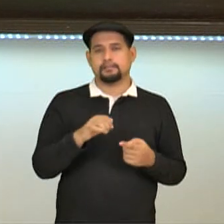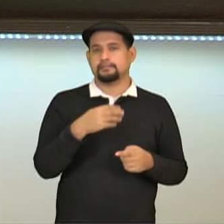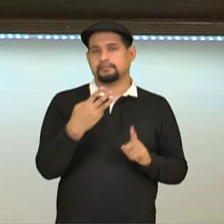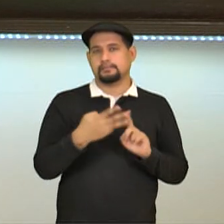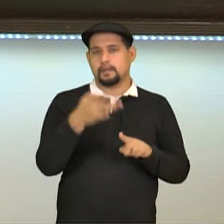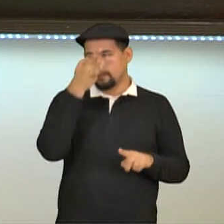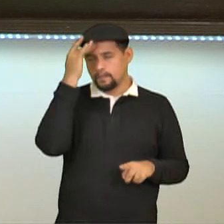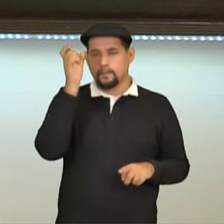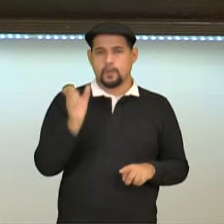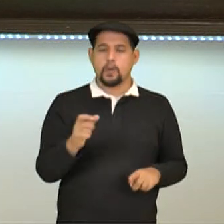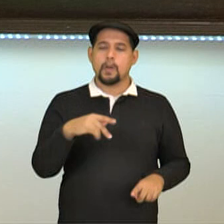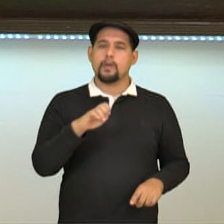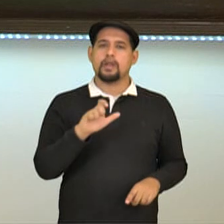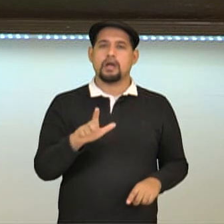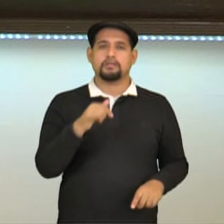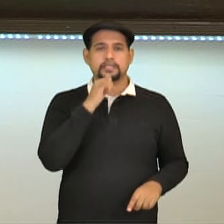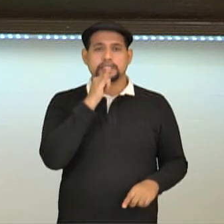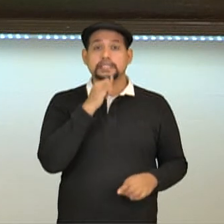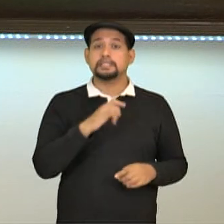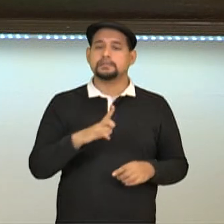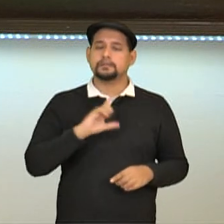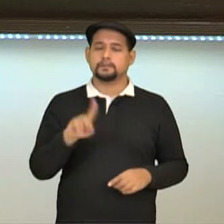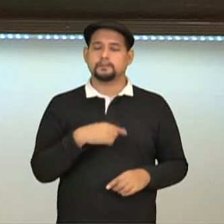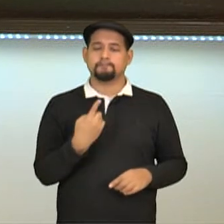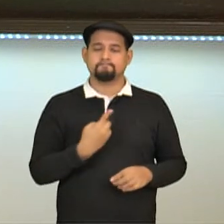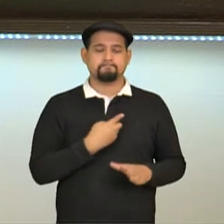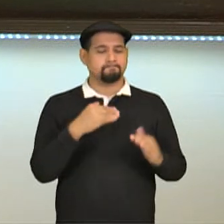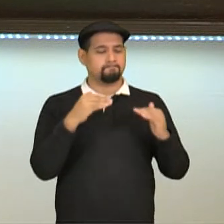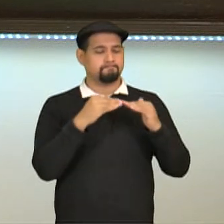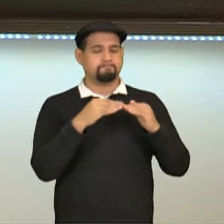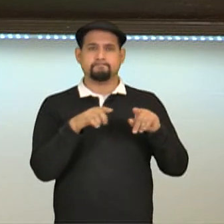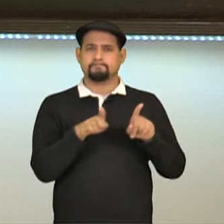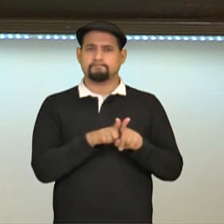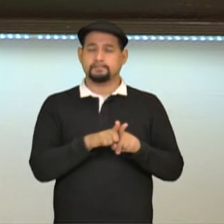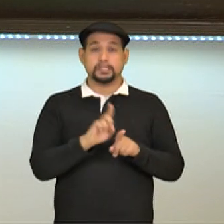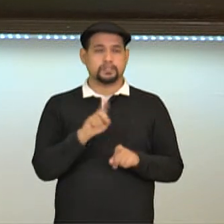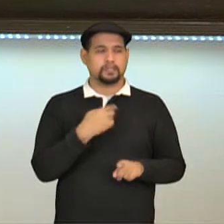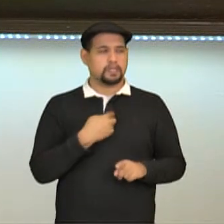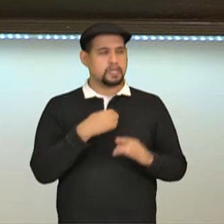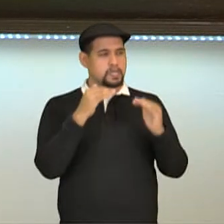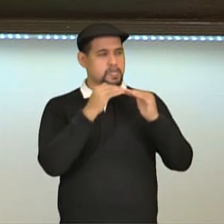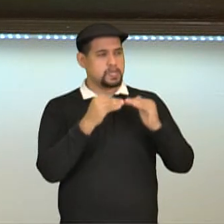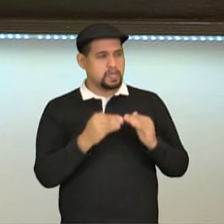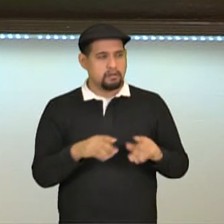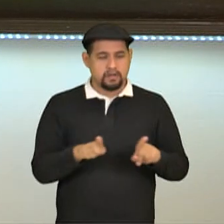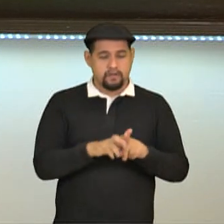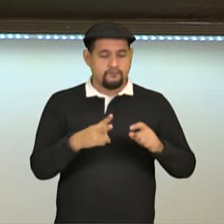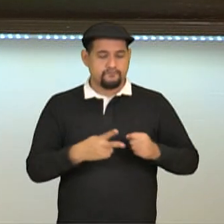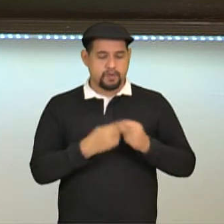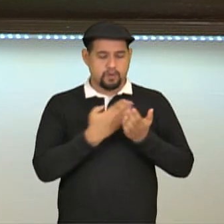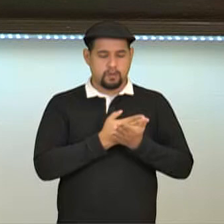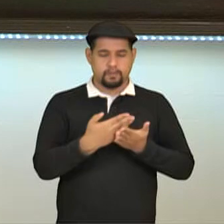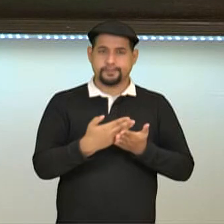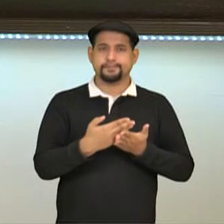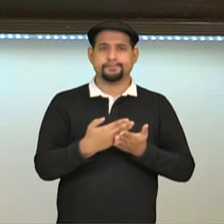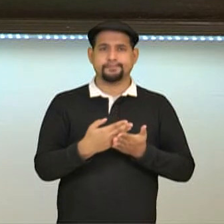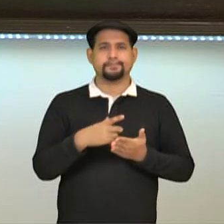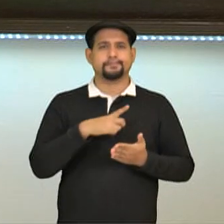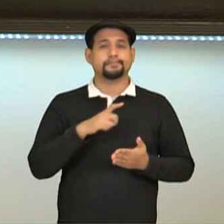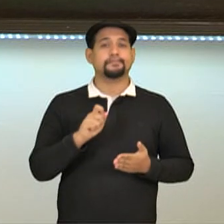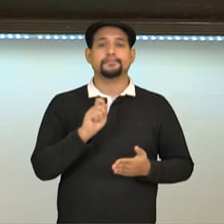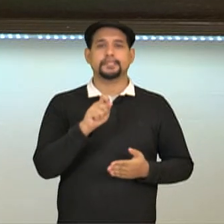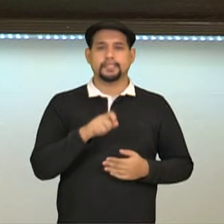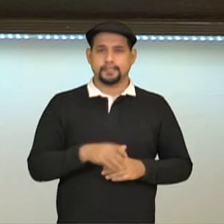ou elas. Vejam, então se fôssemos para a gente conjugar, né, se fôssemos conjugar aí o verbo começar também, ele